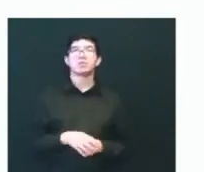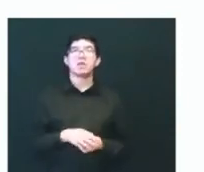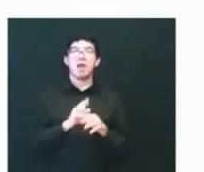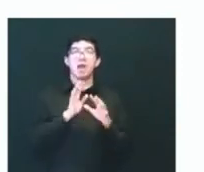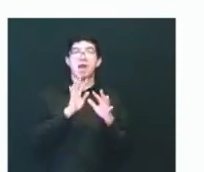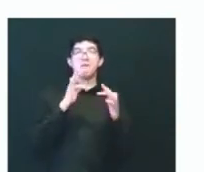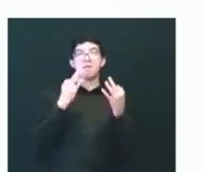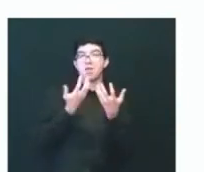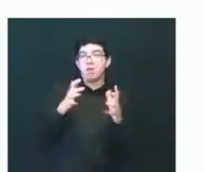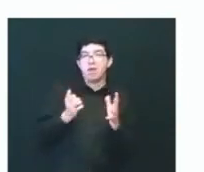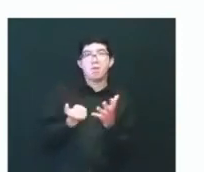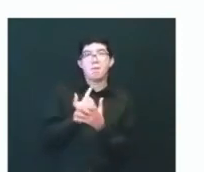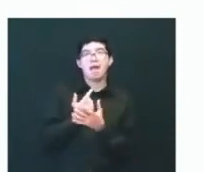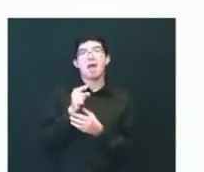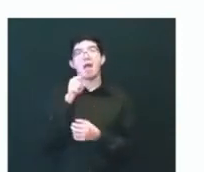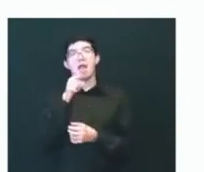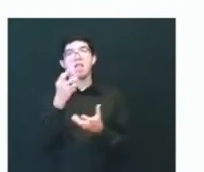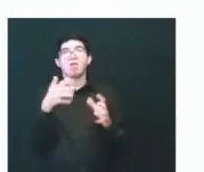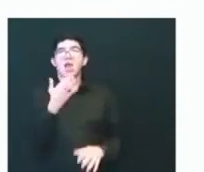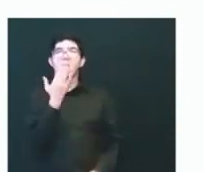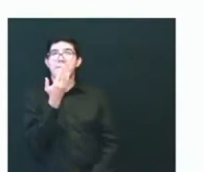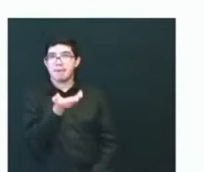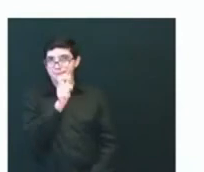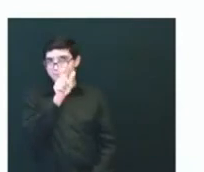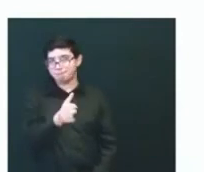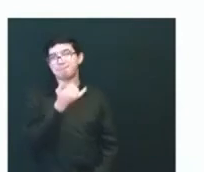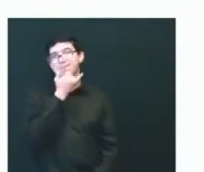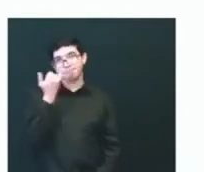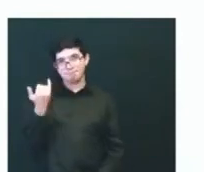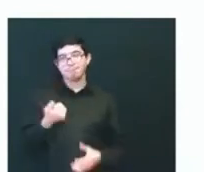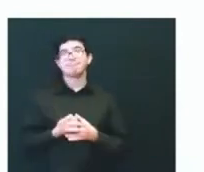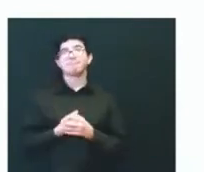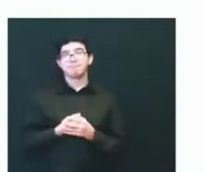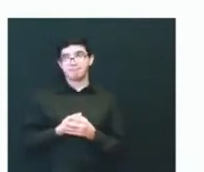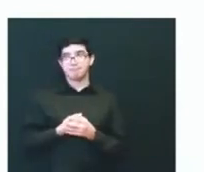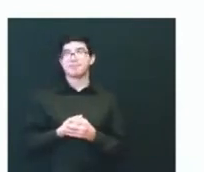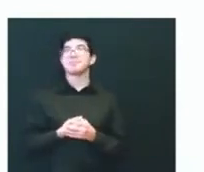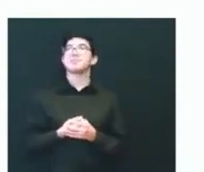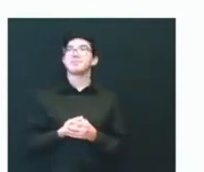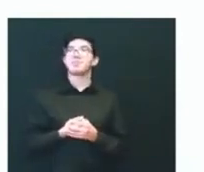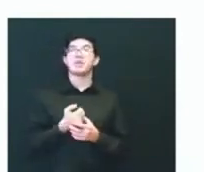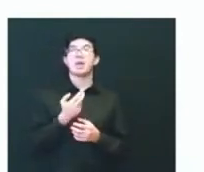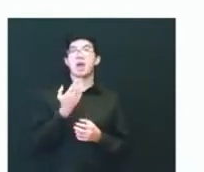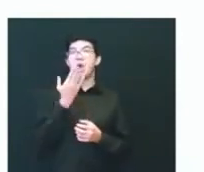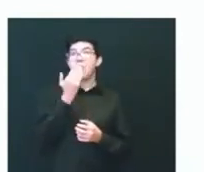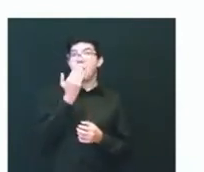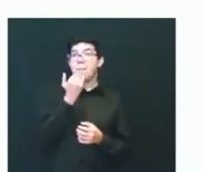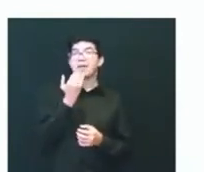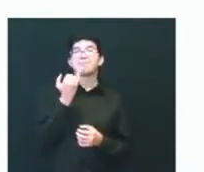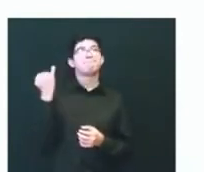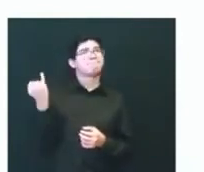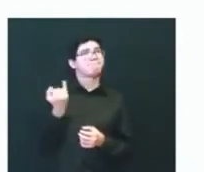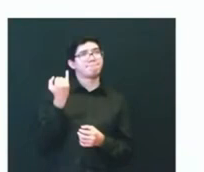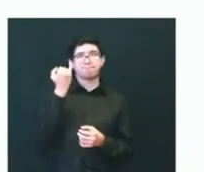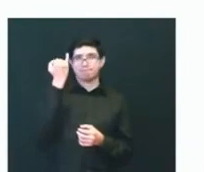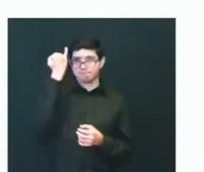então o paciente diz que não quer comer, aí fica por isso mesmo. Então, leve em consideração isso, que a alimentação ela é extremamente